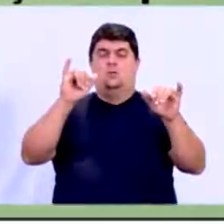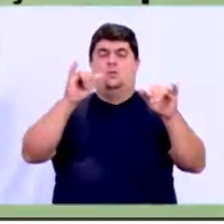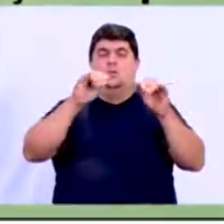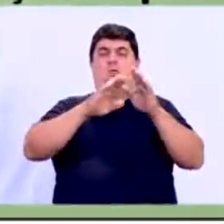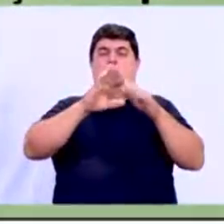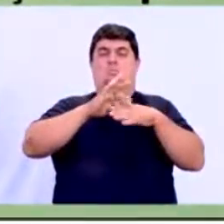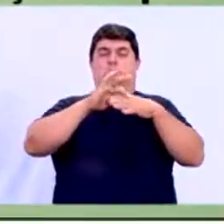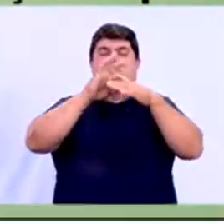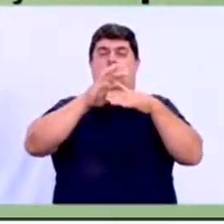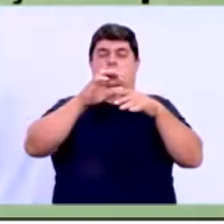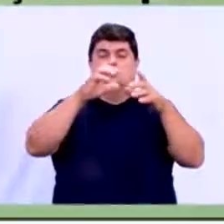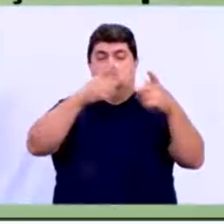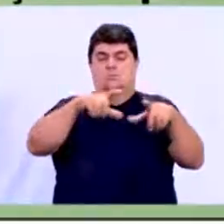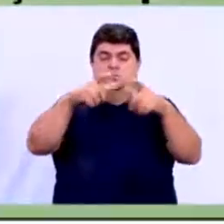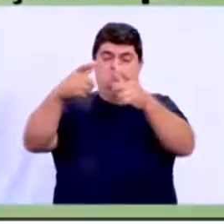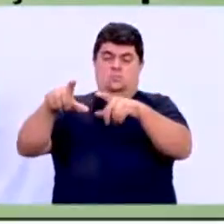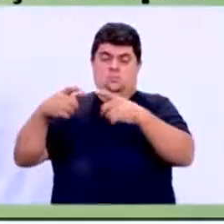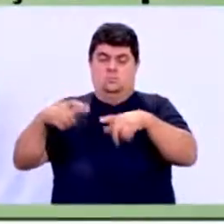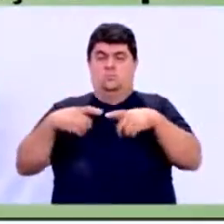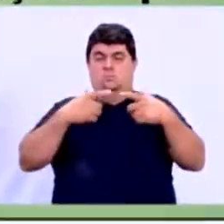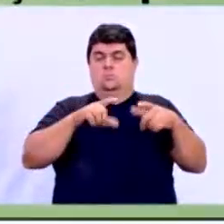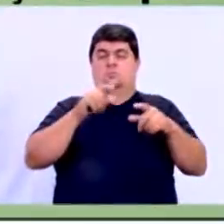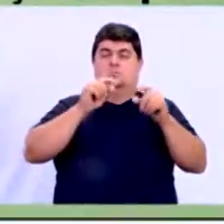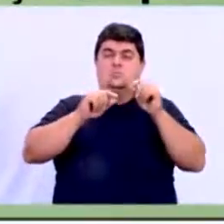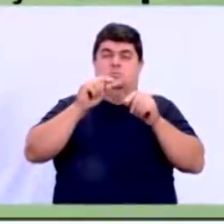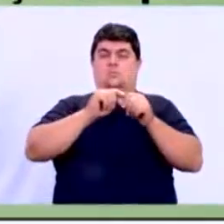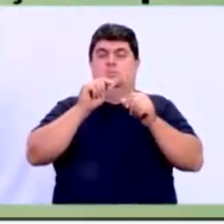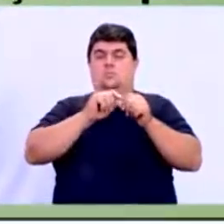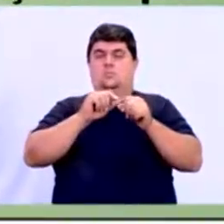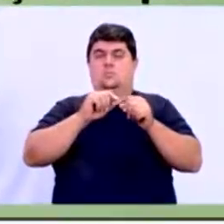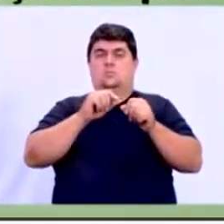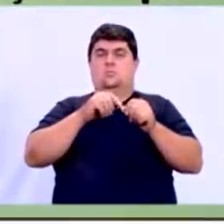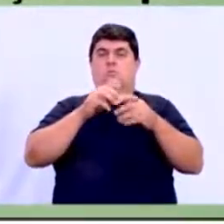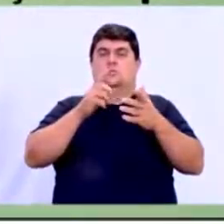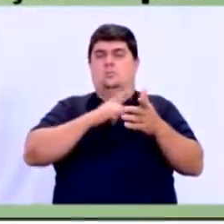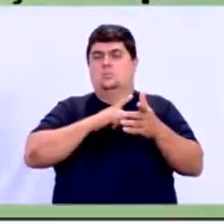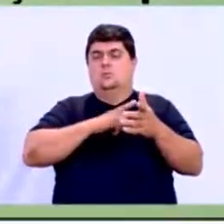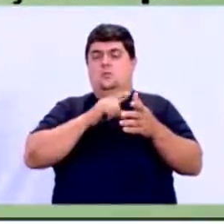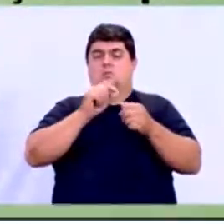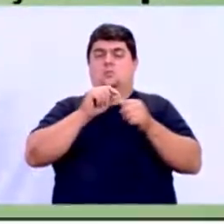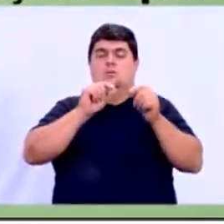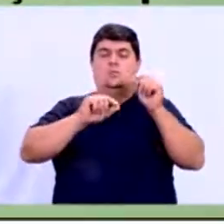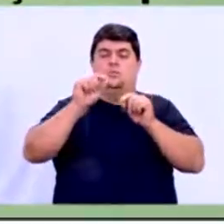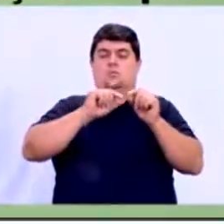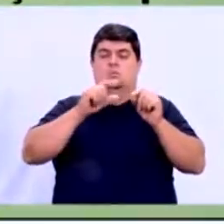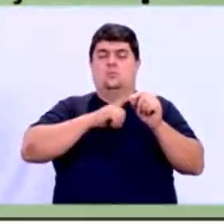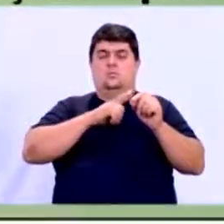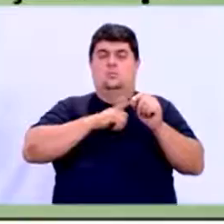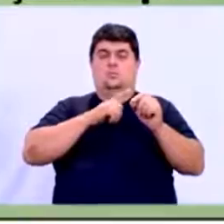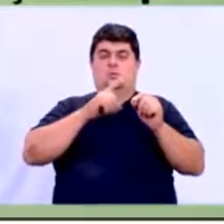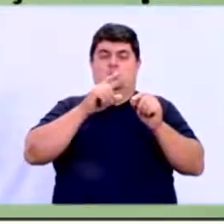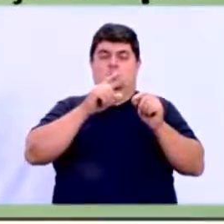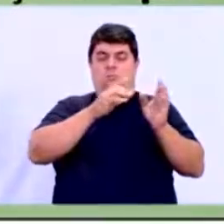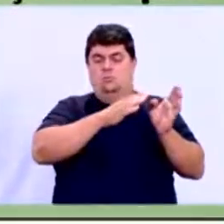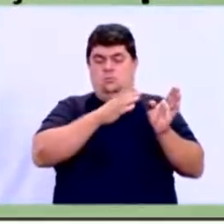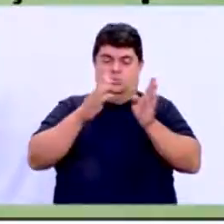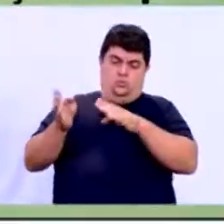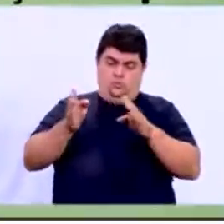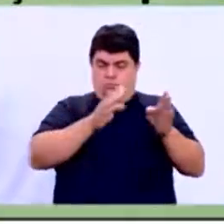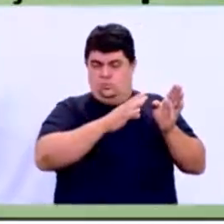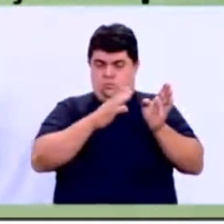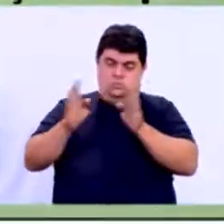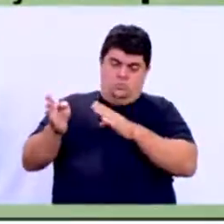né? Lembra que eu comentei? O que vai ter nessa empresa? Quais são os setores? Quais são as funções? Seus procedimentos e